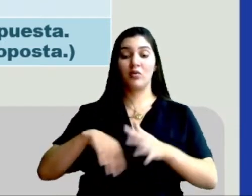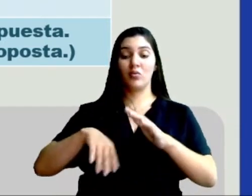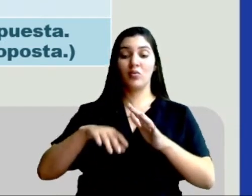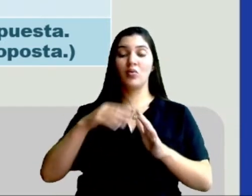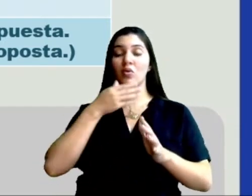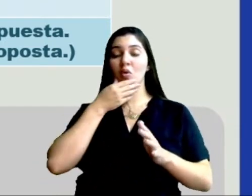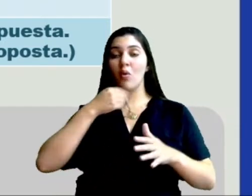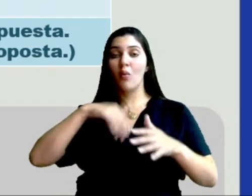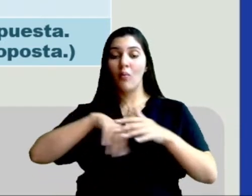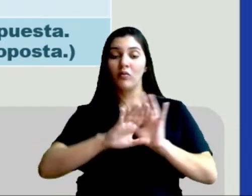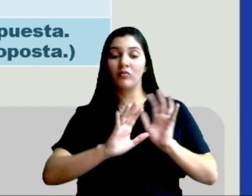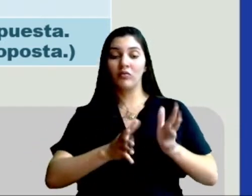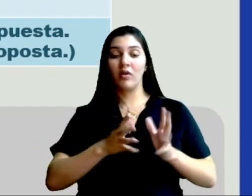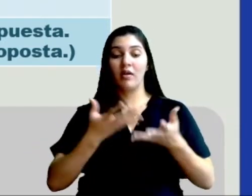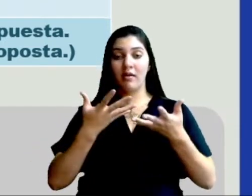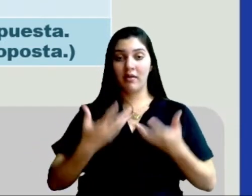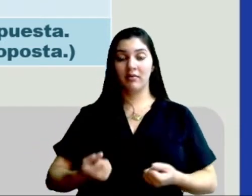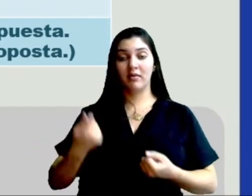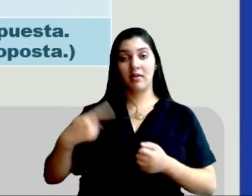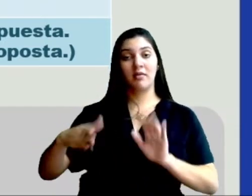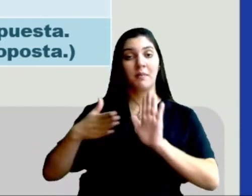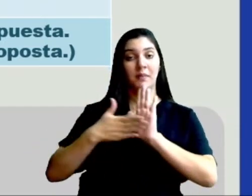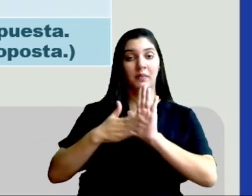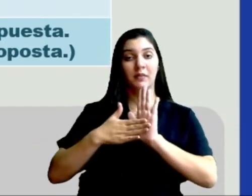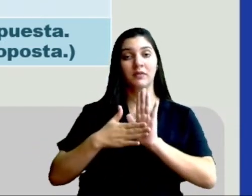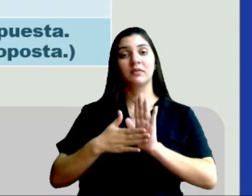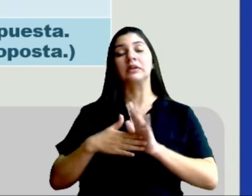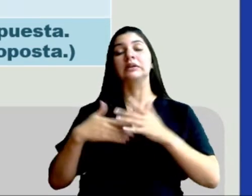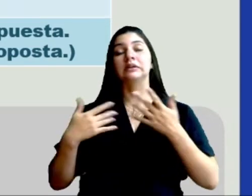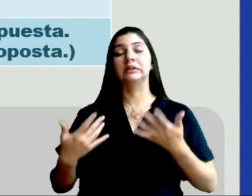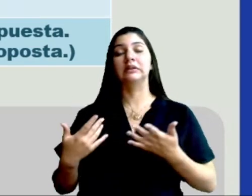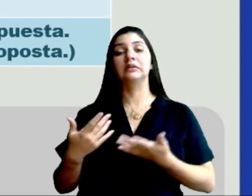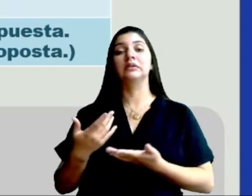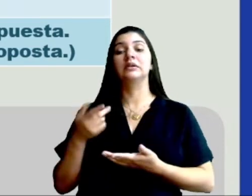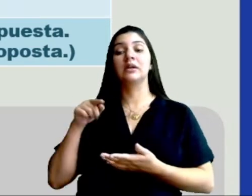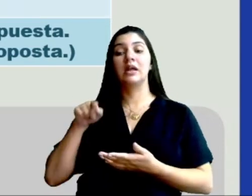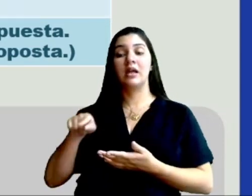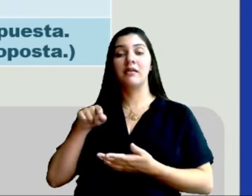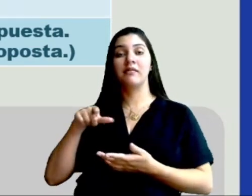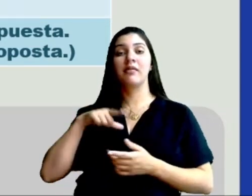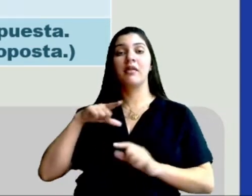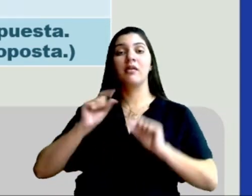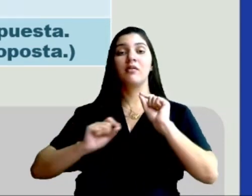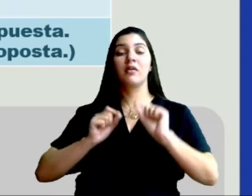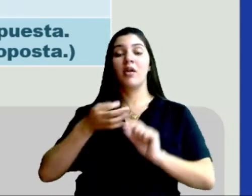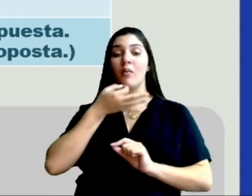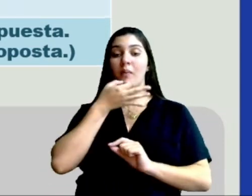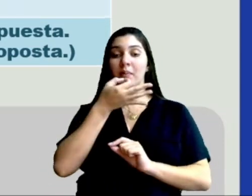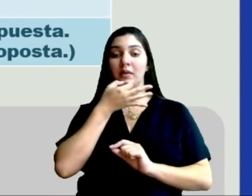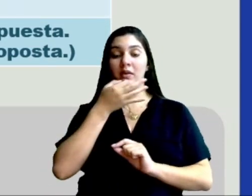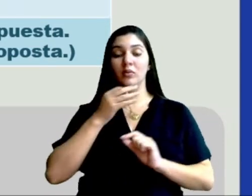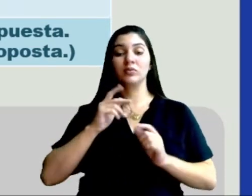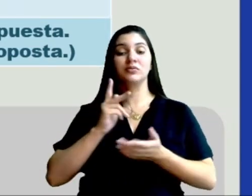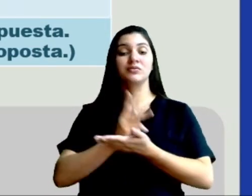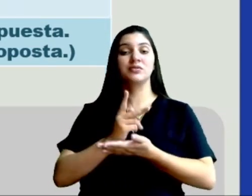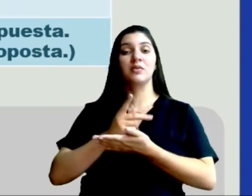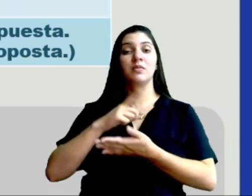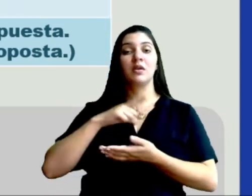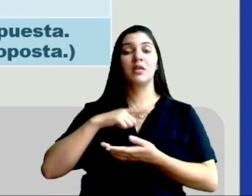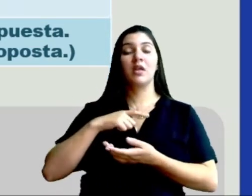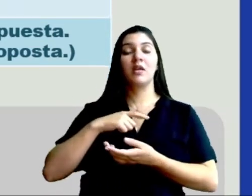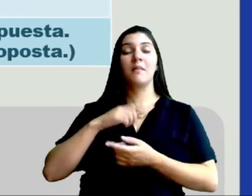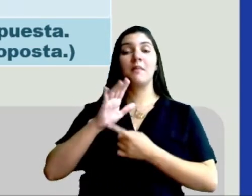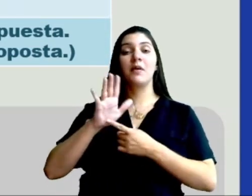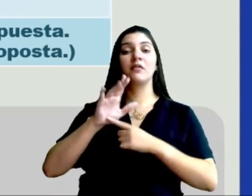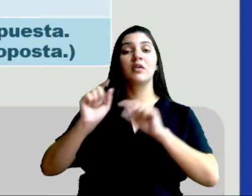jogador aceitasse essa proposta. Então, aí a gente tem uma opinião. Toda vez que eu quiser